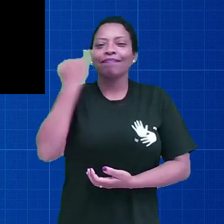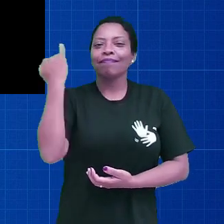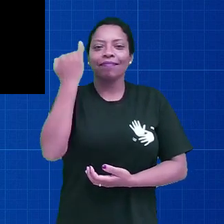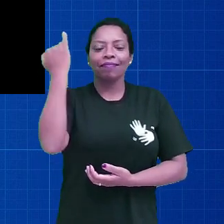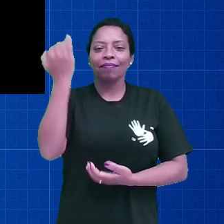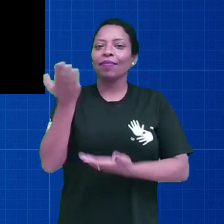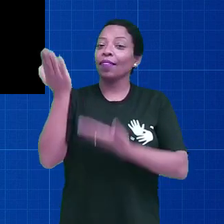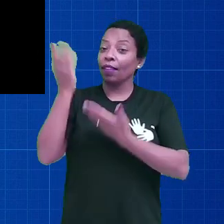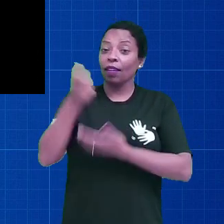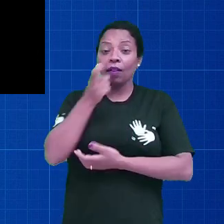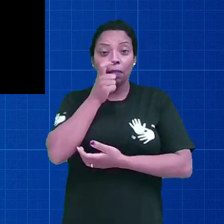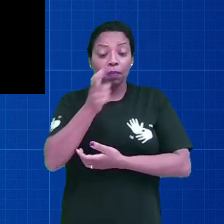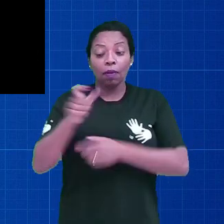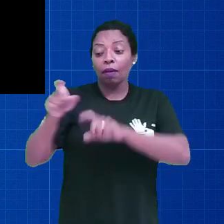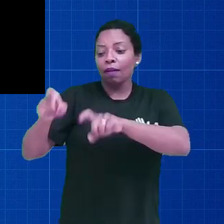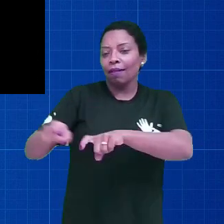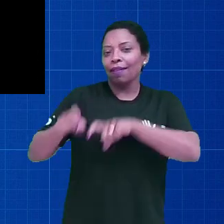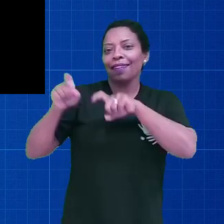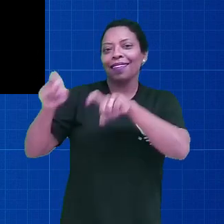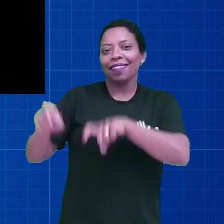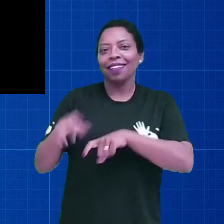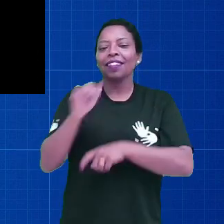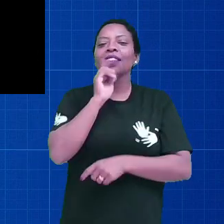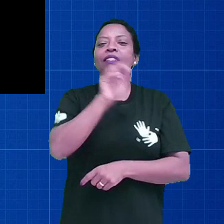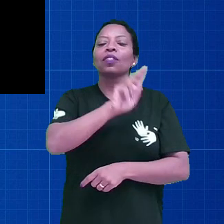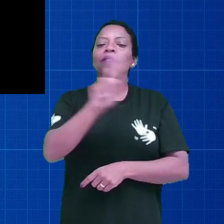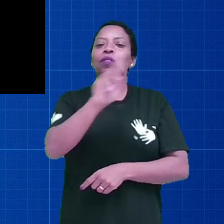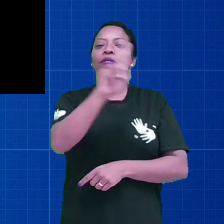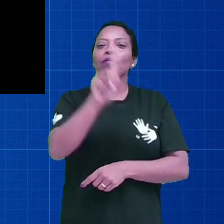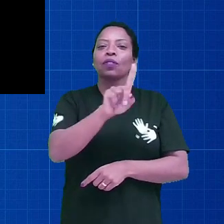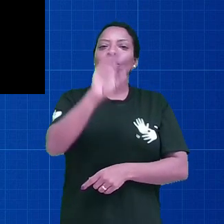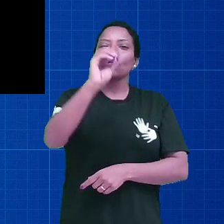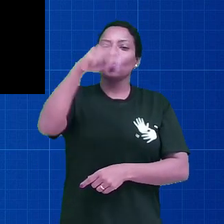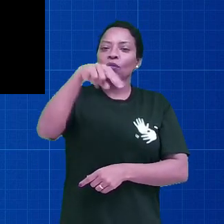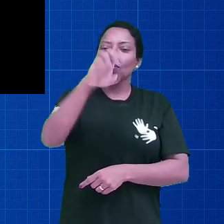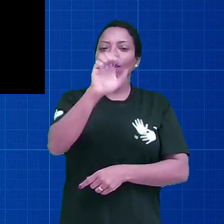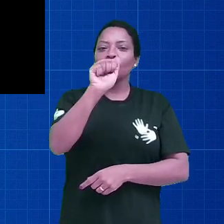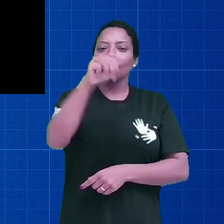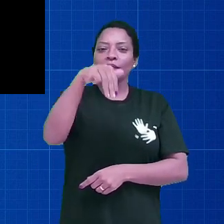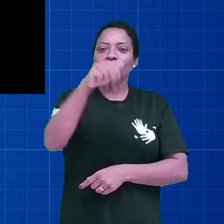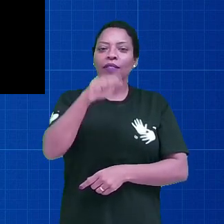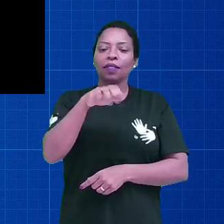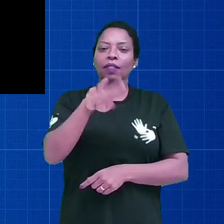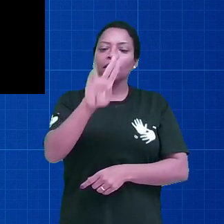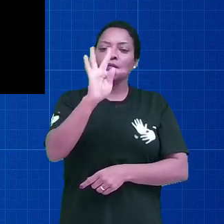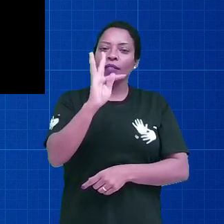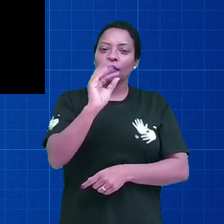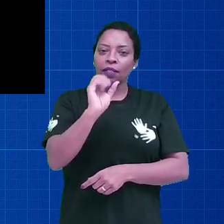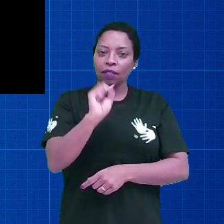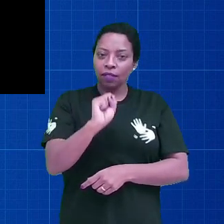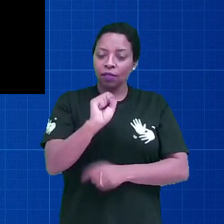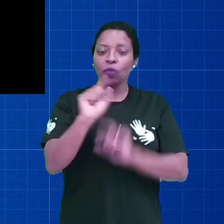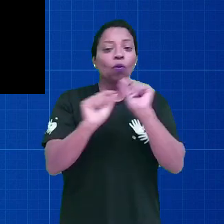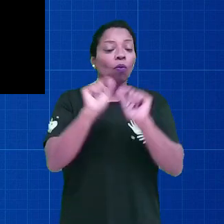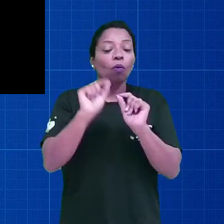para a agricultura, são os zoneamentos. Então, o zoneamento, uma das aplicações são os